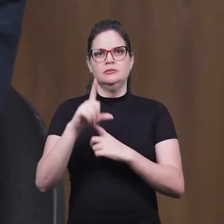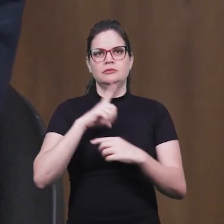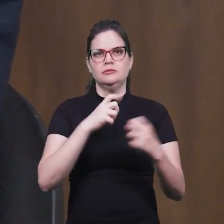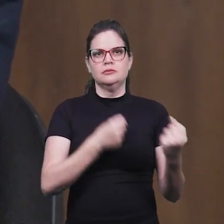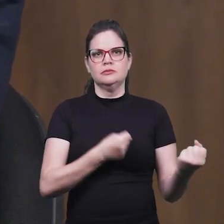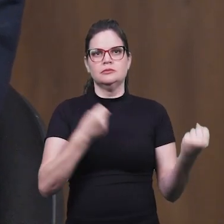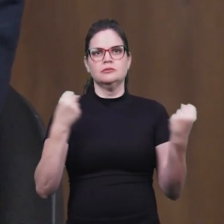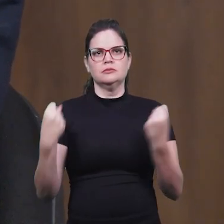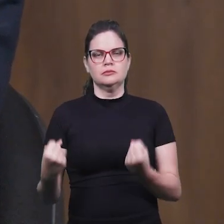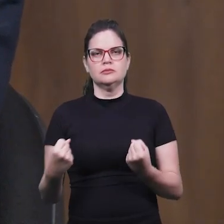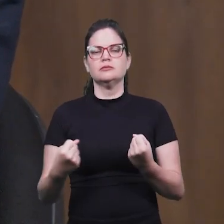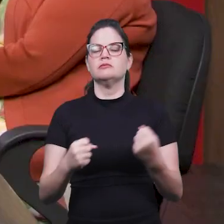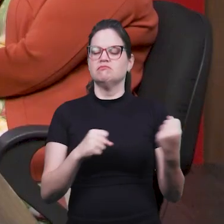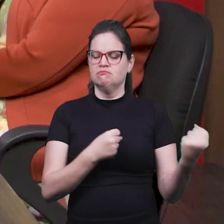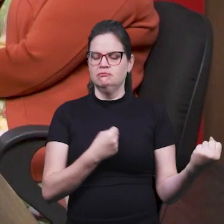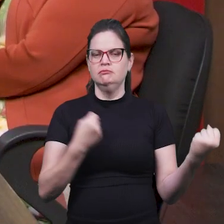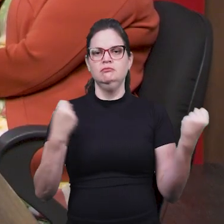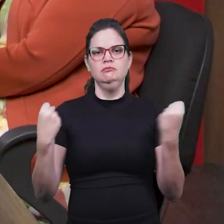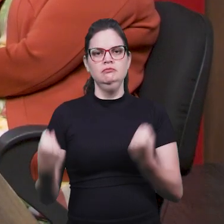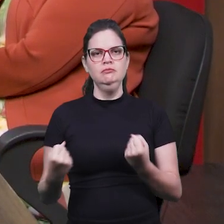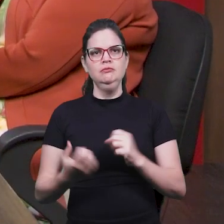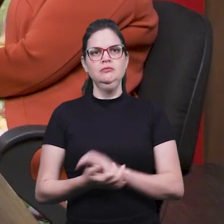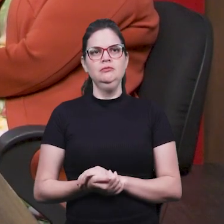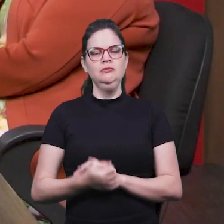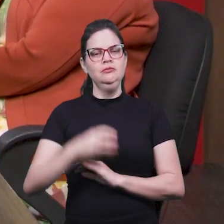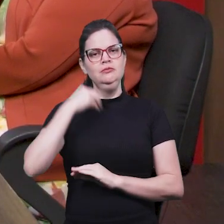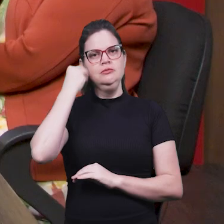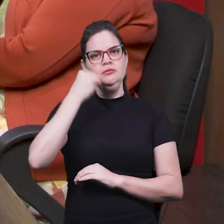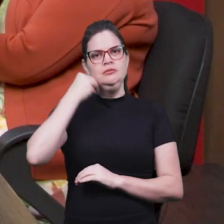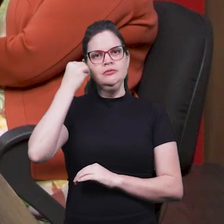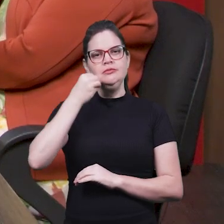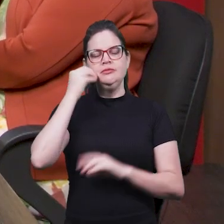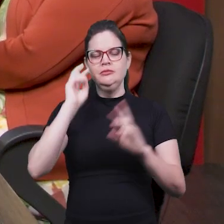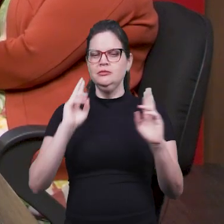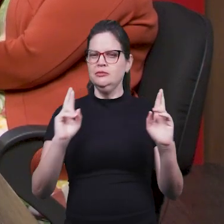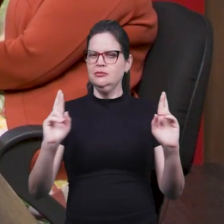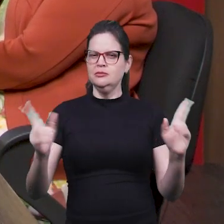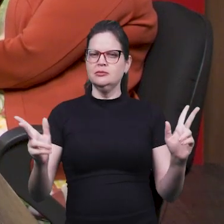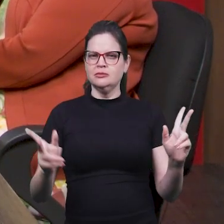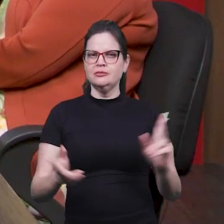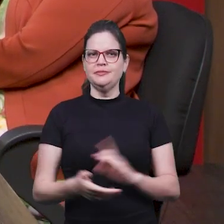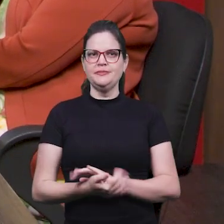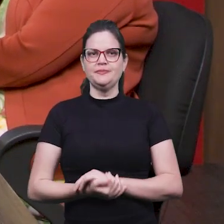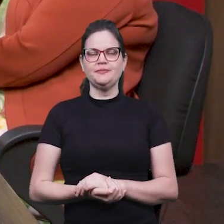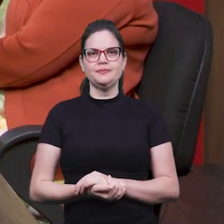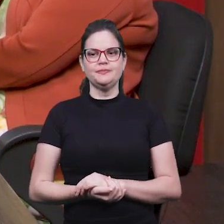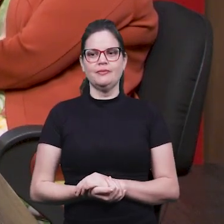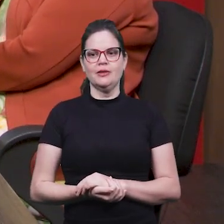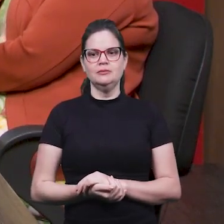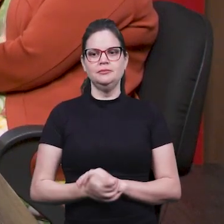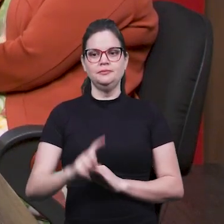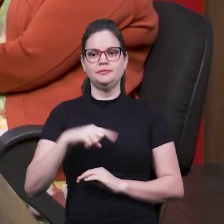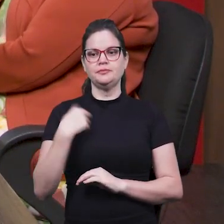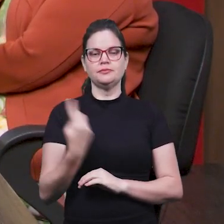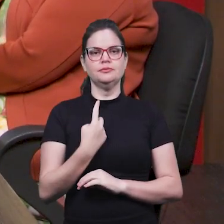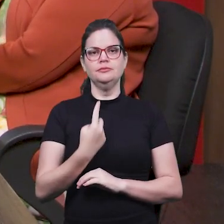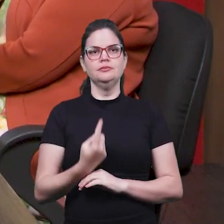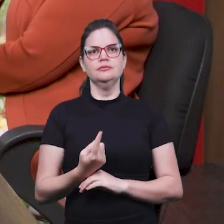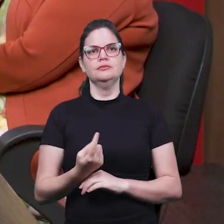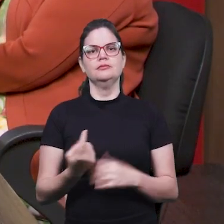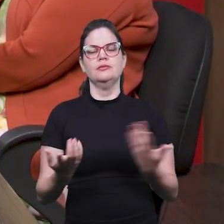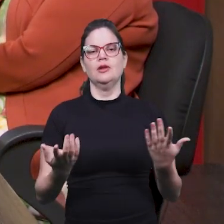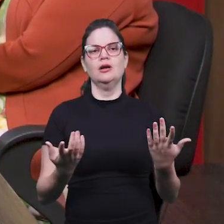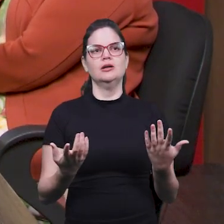Muito poder. É uma experiência diferente, né? E a gente não pode negar, assim, que é um encontro